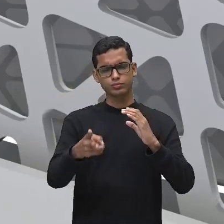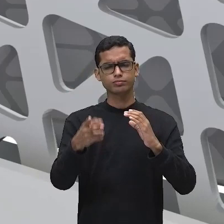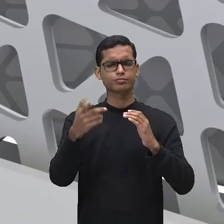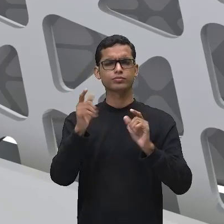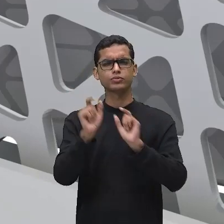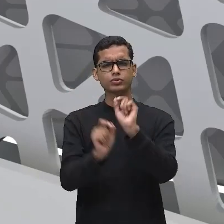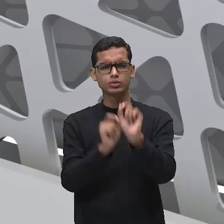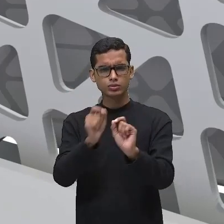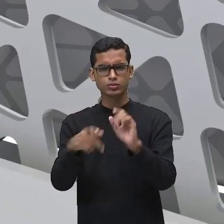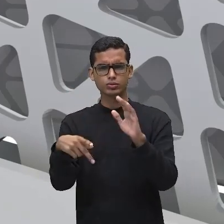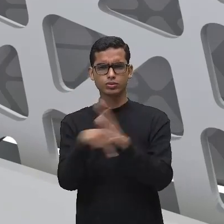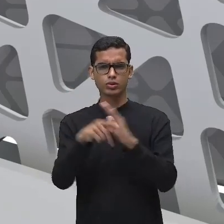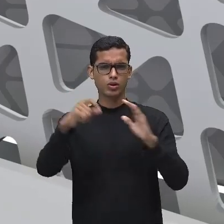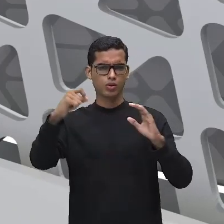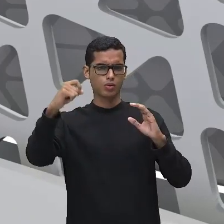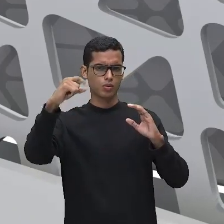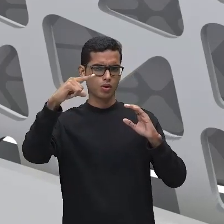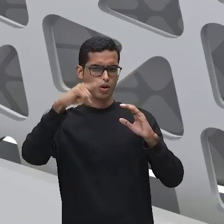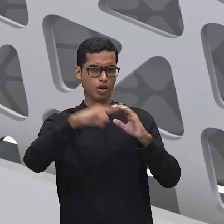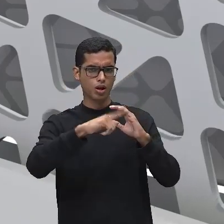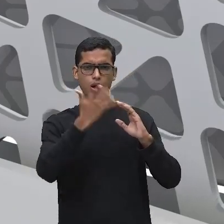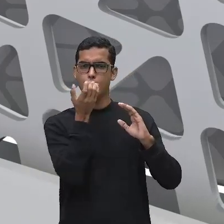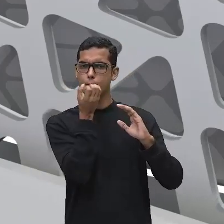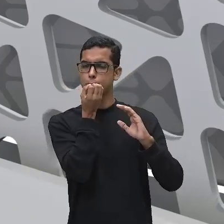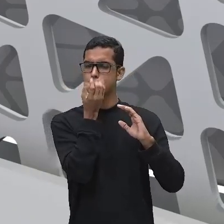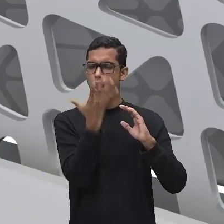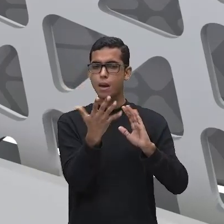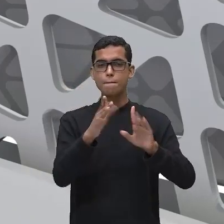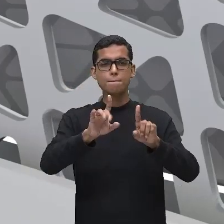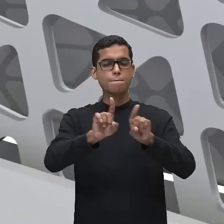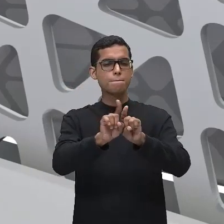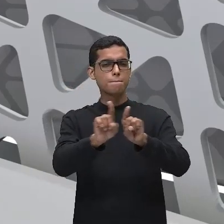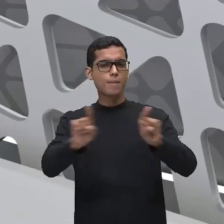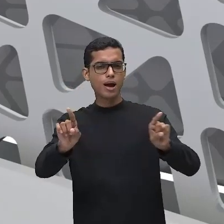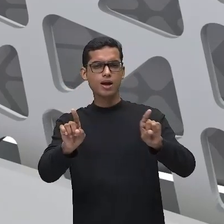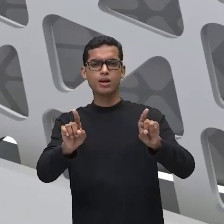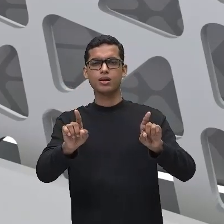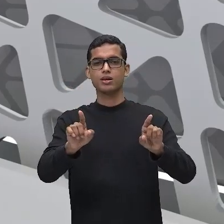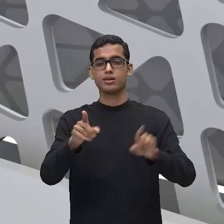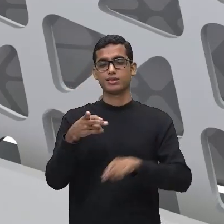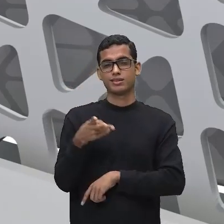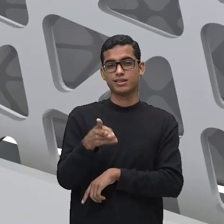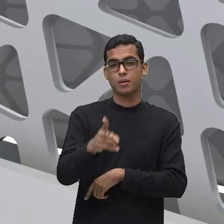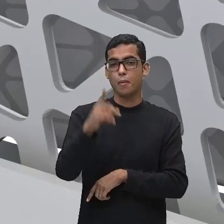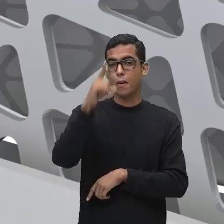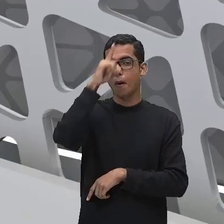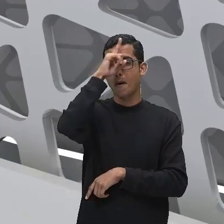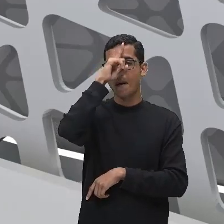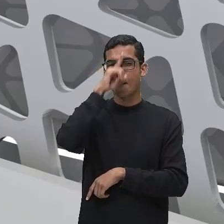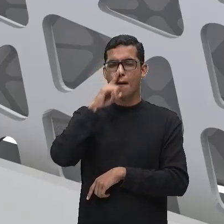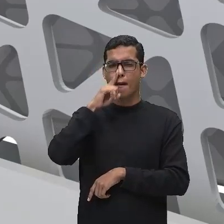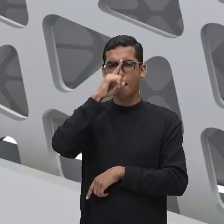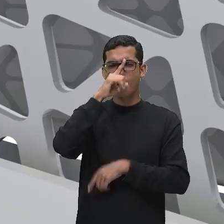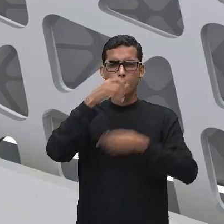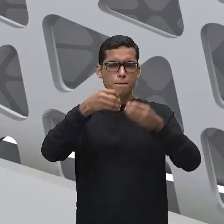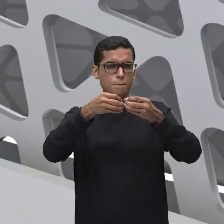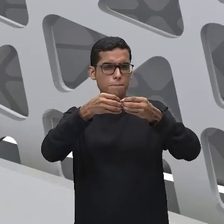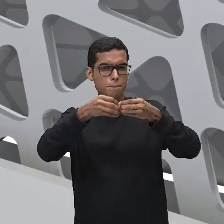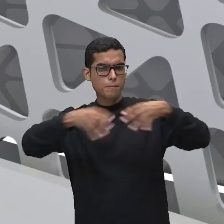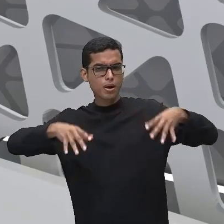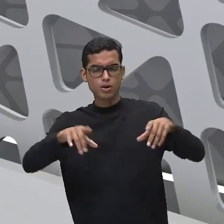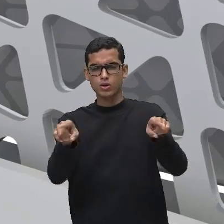dizer que o efeito estufa, ele é do bem, né? Agora, ele é um grande vilão, ele nos prejudica,